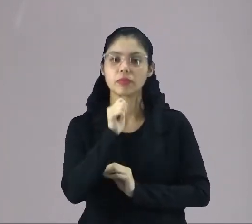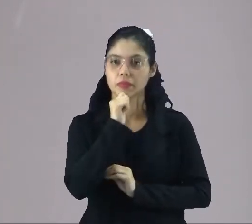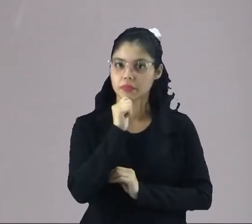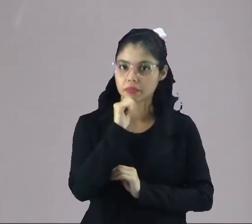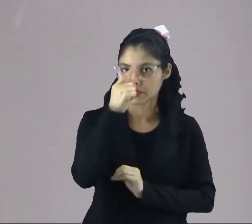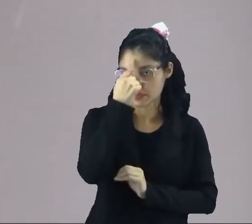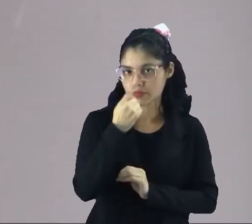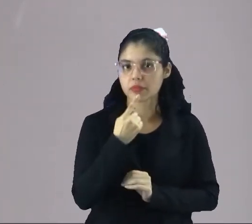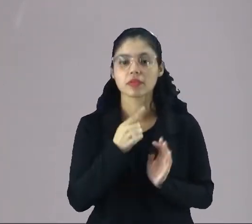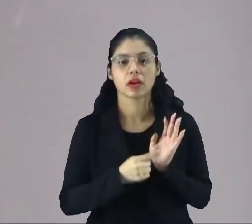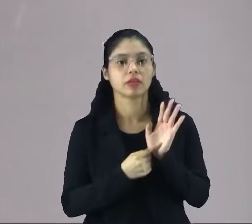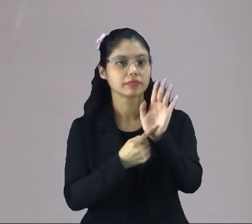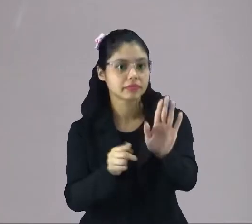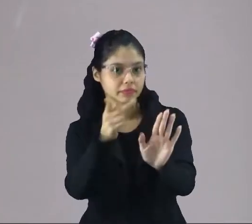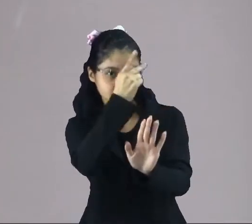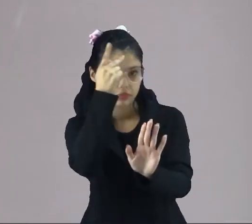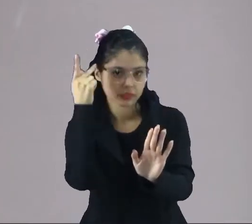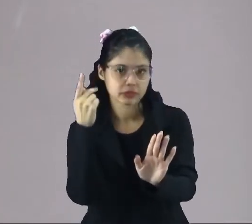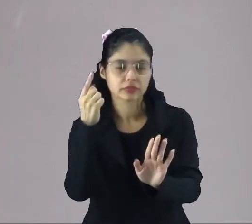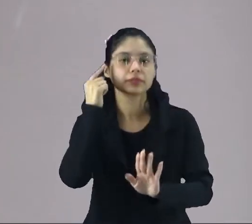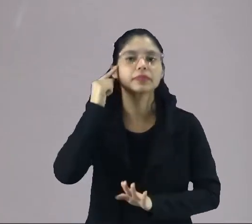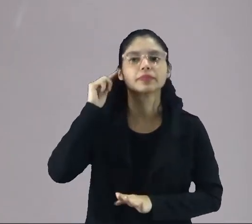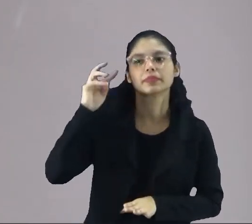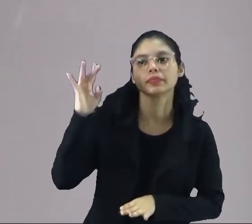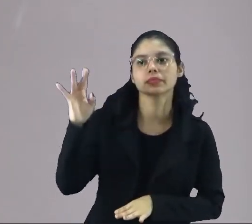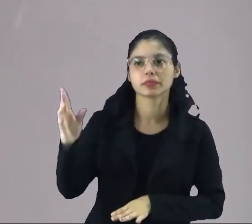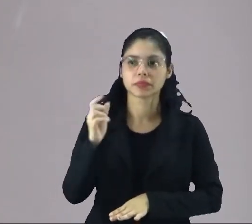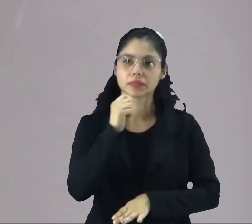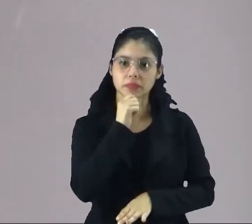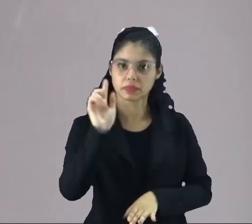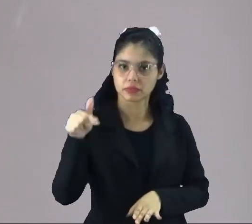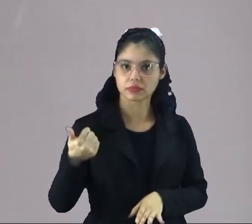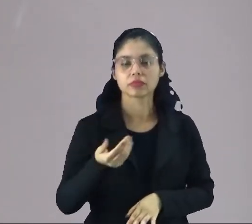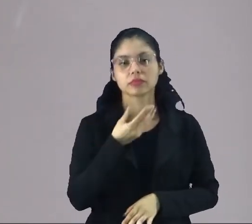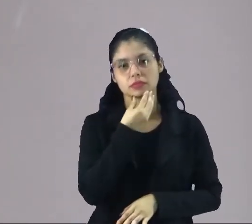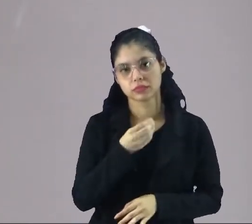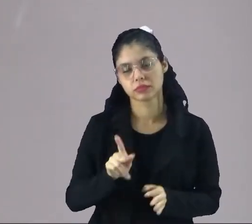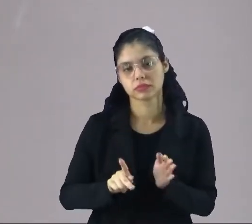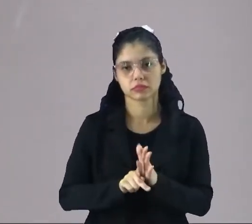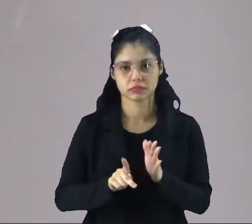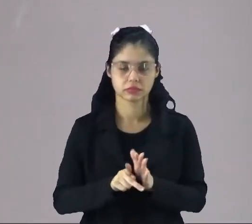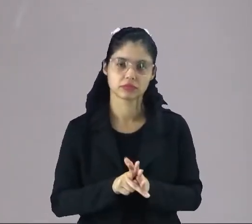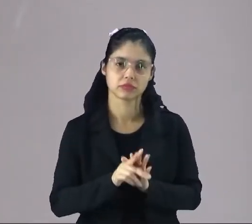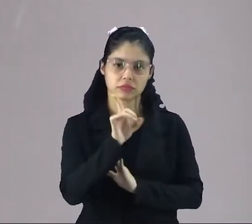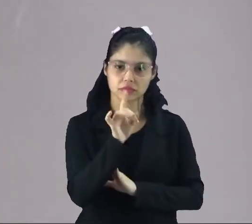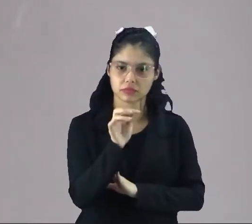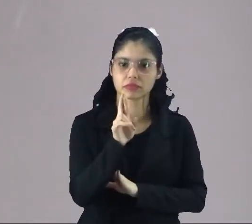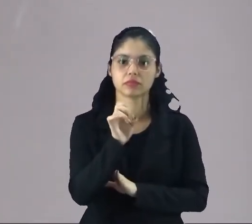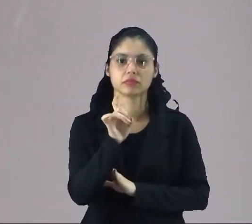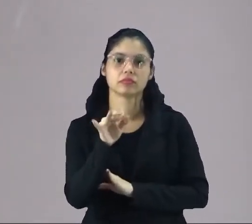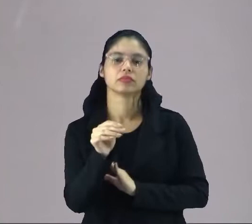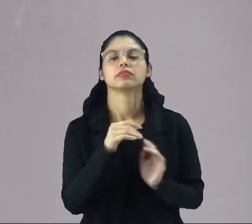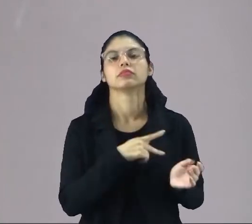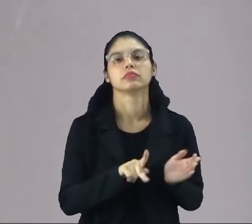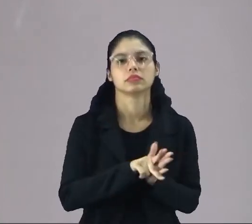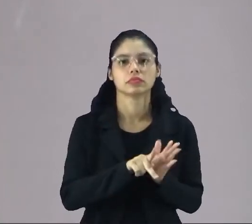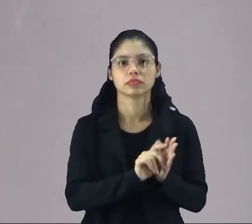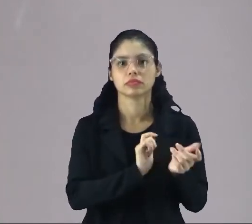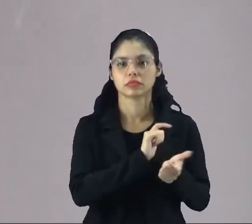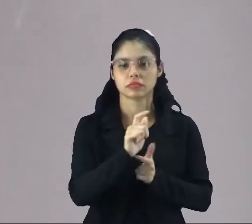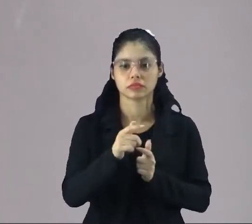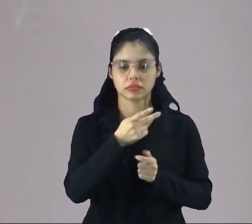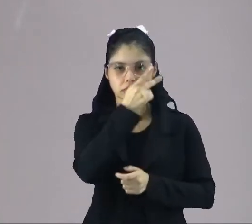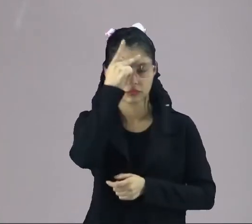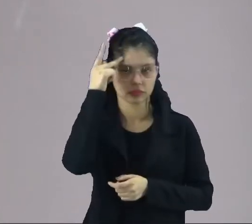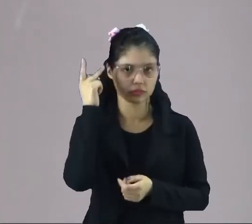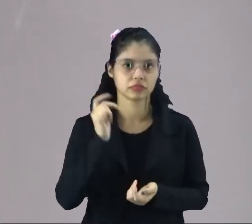ali, onde as pessoas imaginavam que aquele era o Dionísio que estava no meio das pessoas, deu